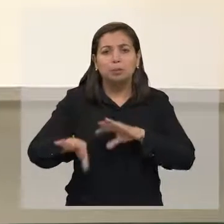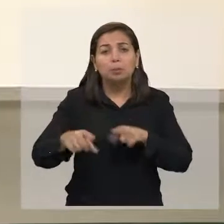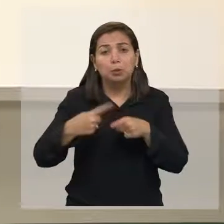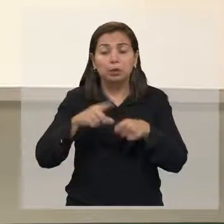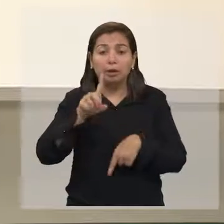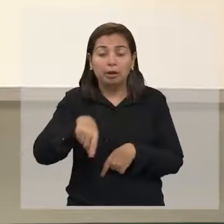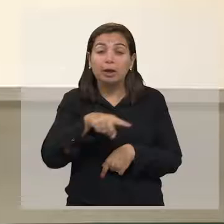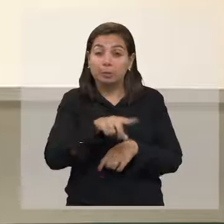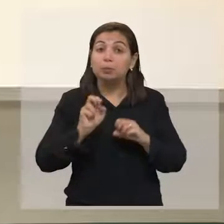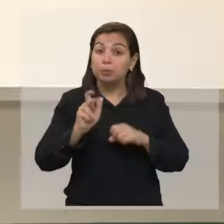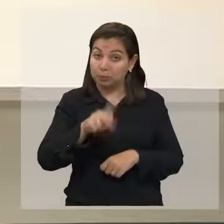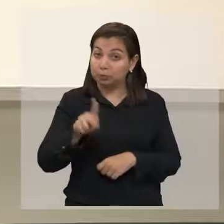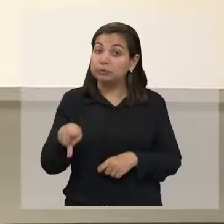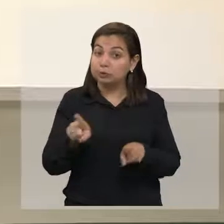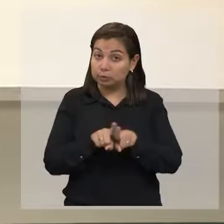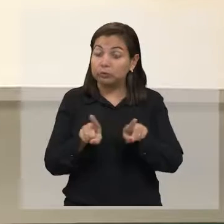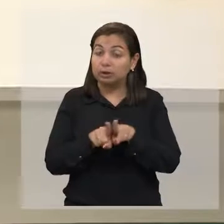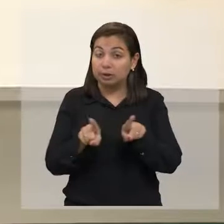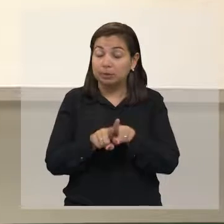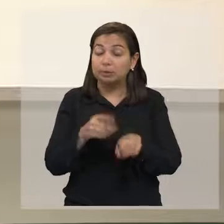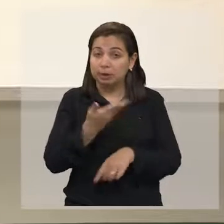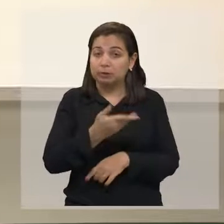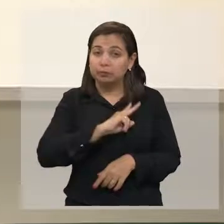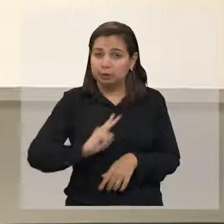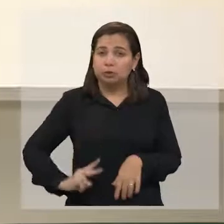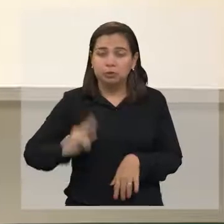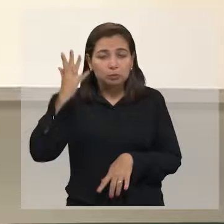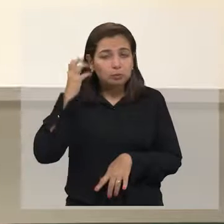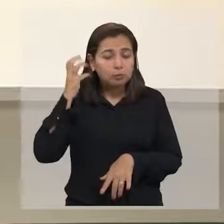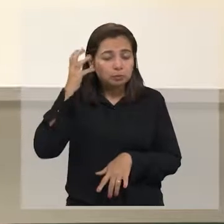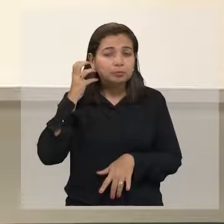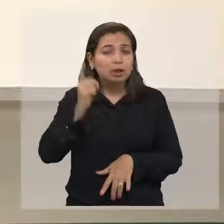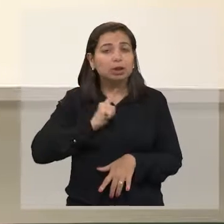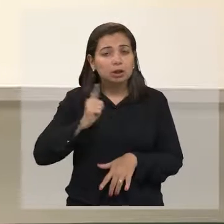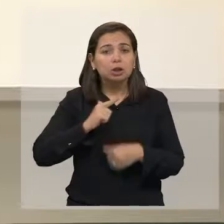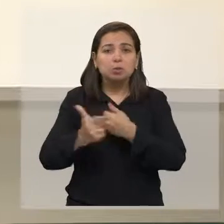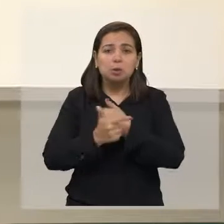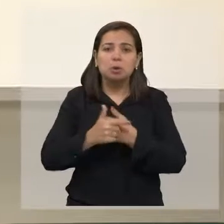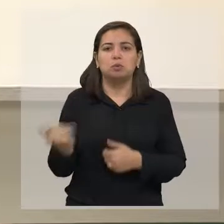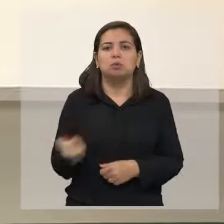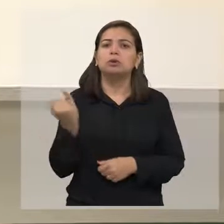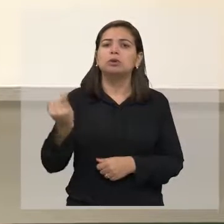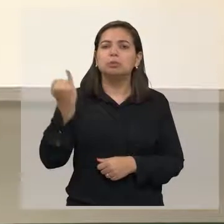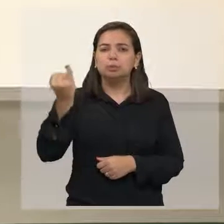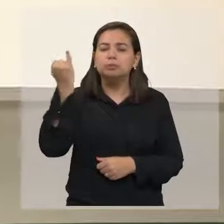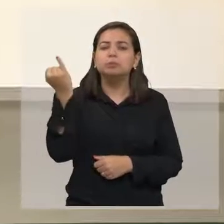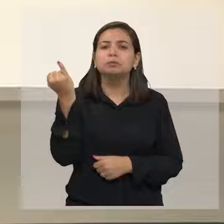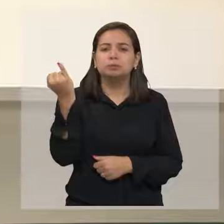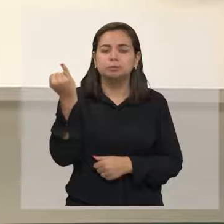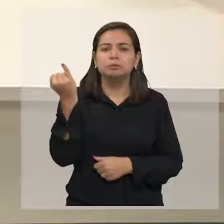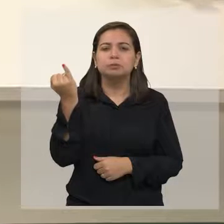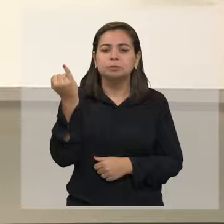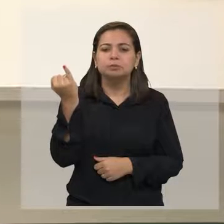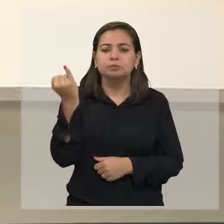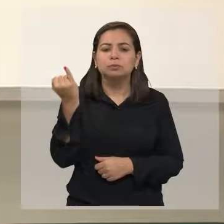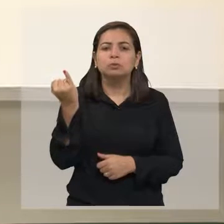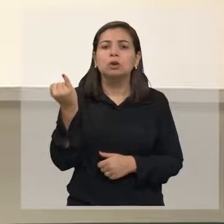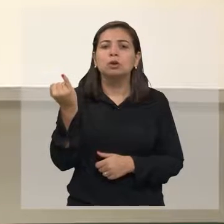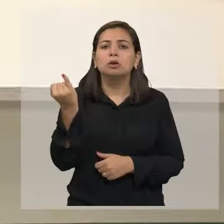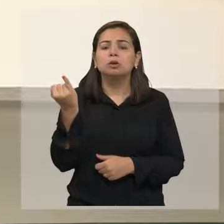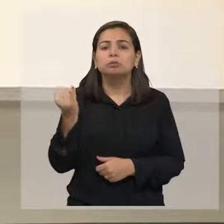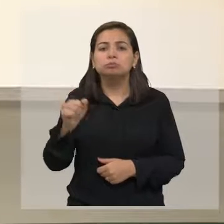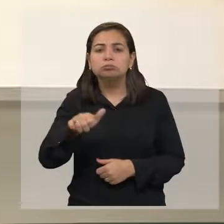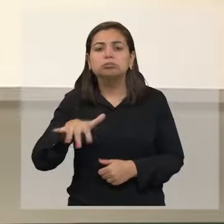professor também, e desempenha aí um papel importante dentro